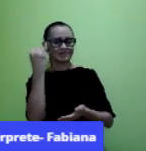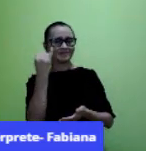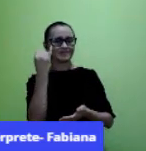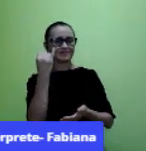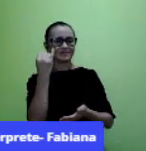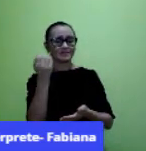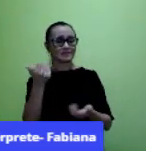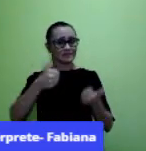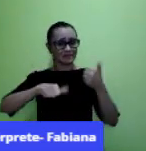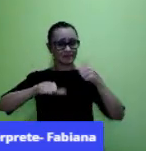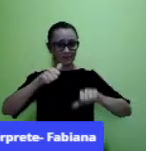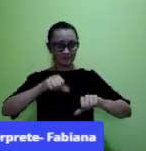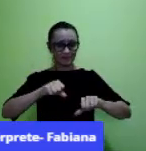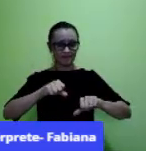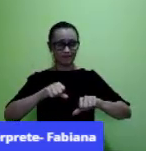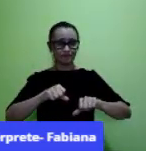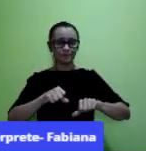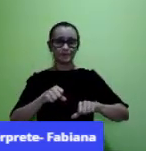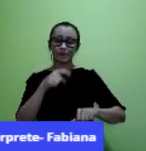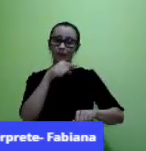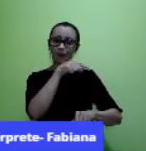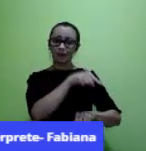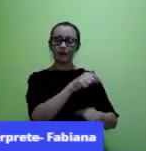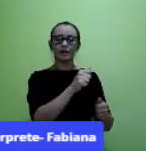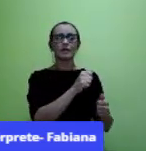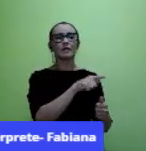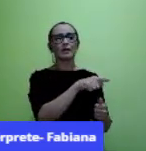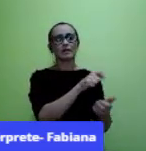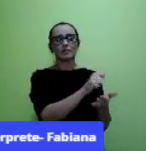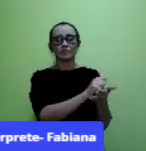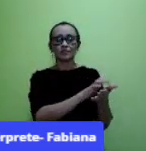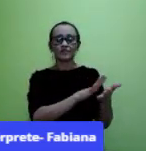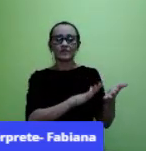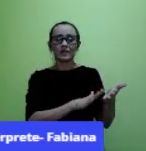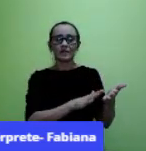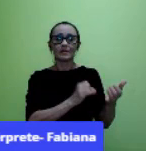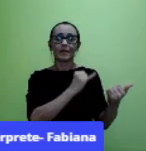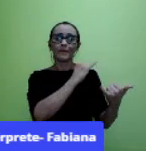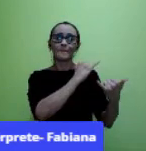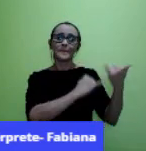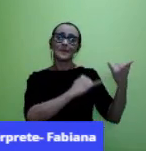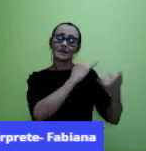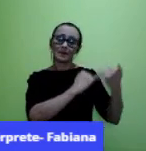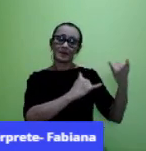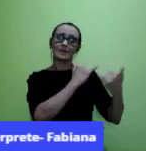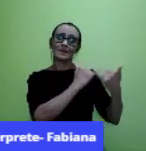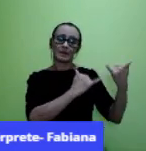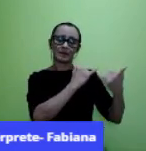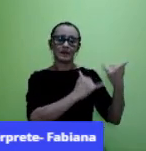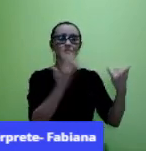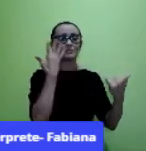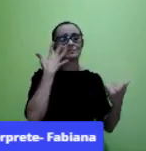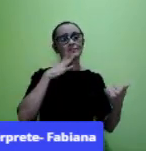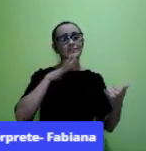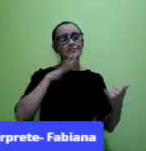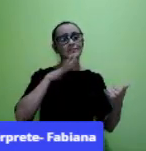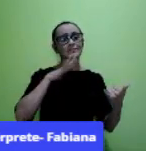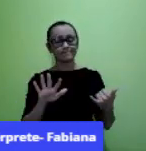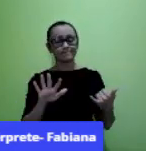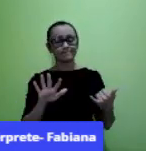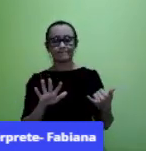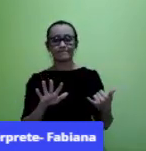que eu dei, metade das crianças conseguiram fazer parcialmente, dos cadernos que foram entregues. Então,